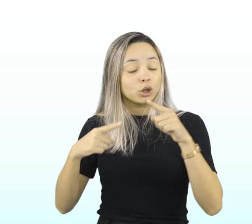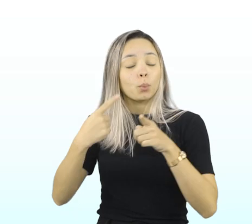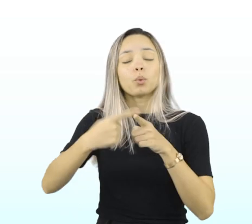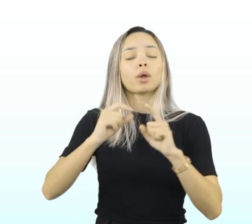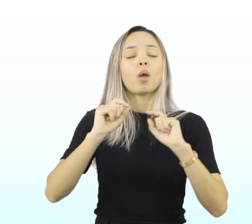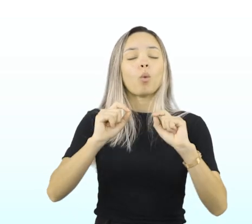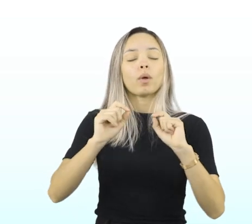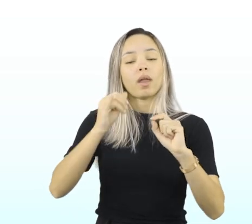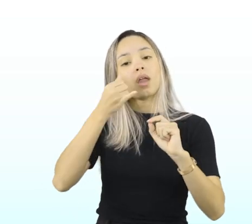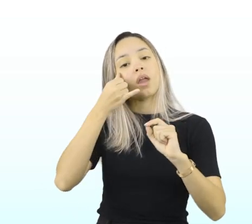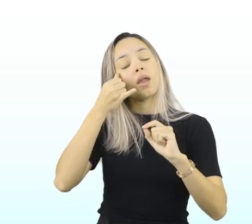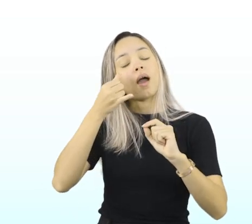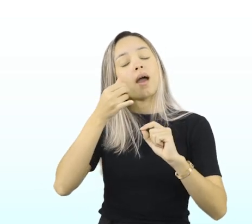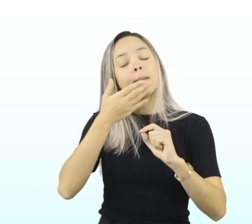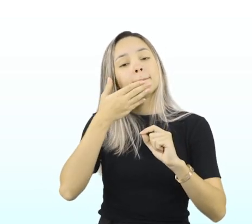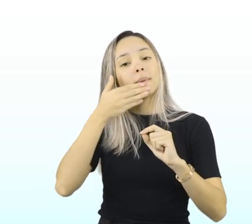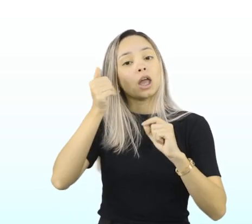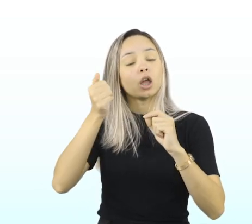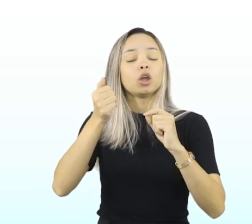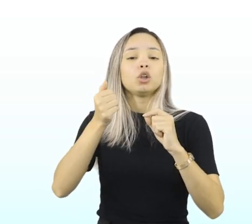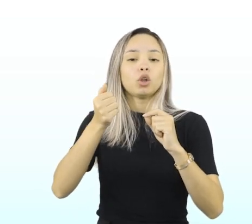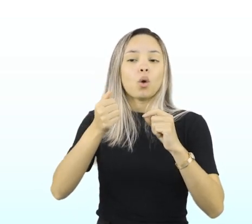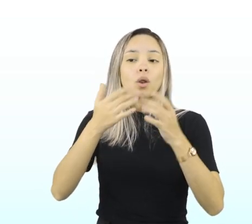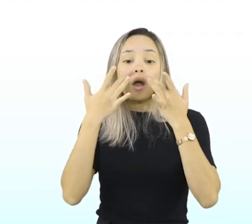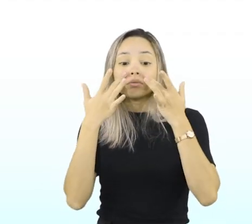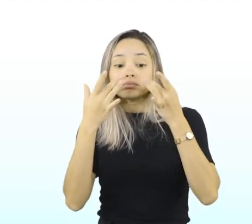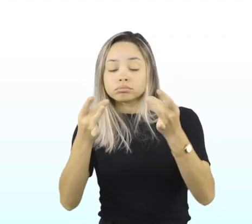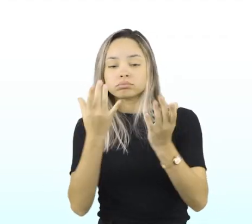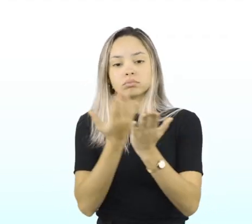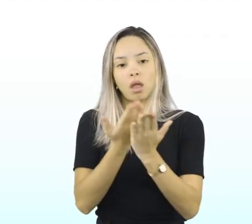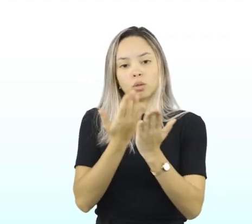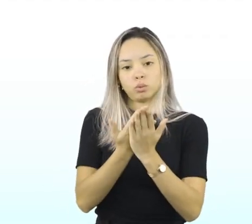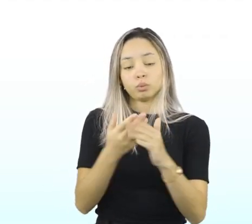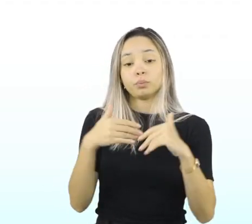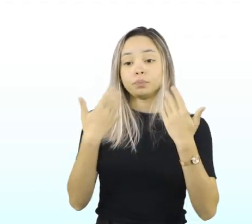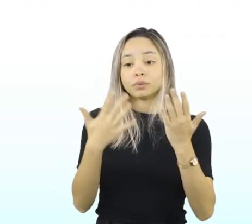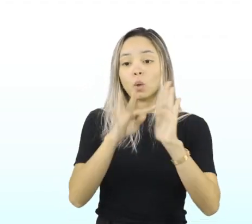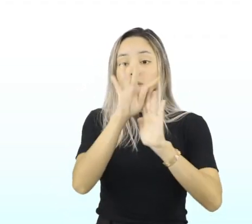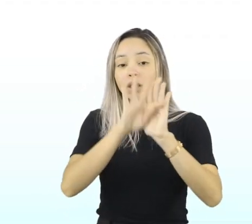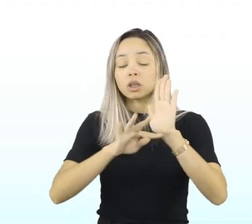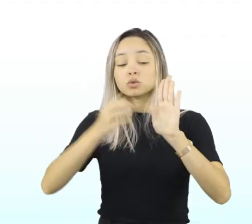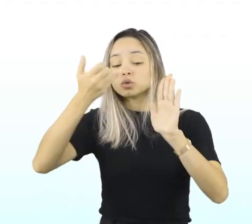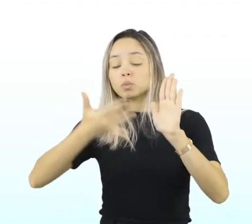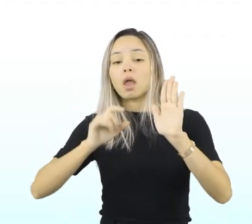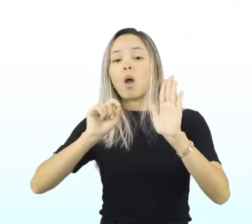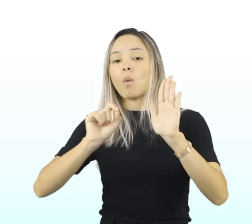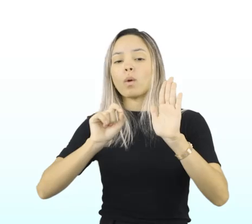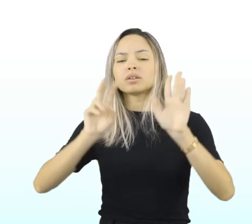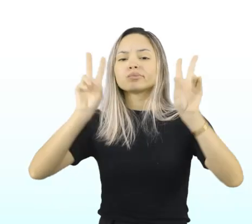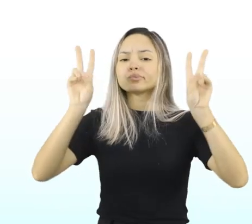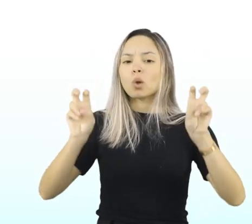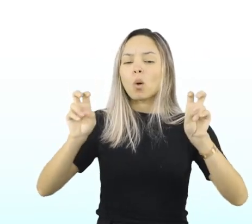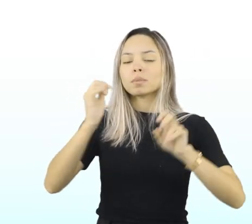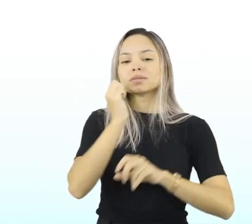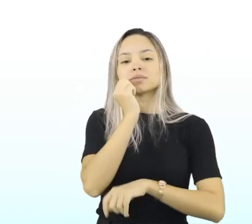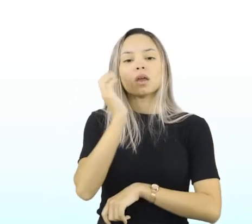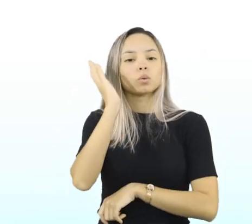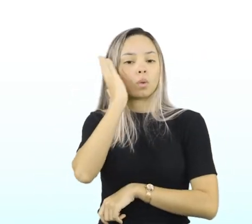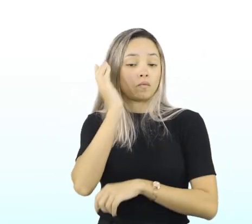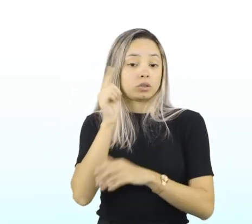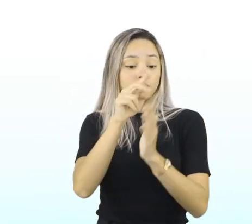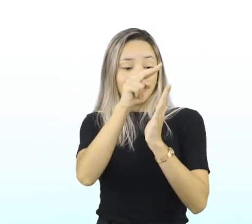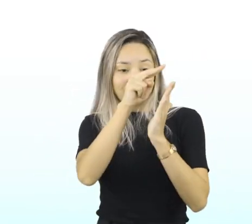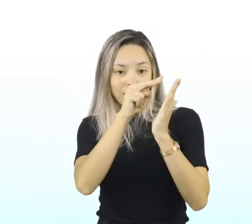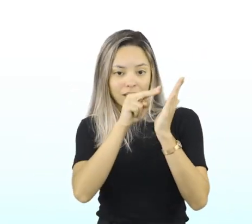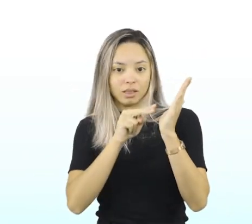proibido, com a justificativa de prejudicar a concentração dos alunos. Então esse texto ele vai falar sobre exatamente o celular,